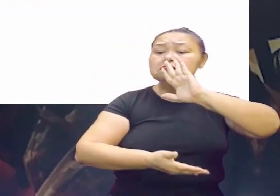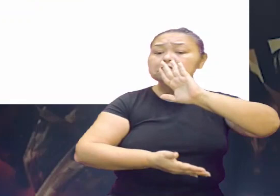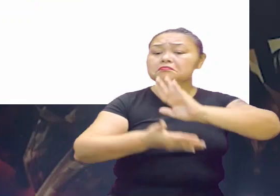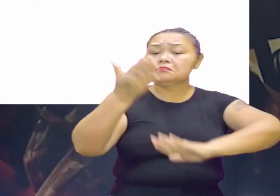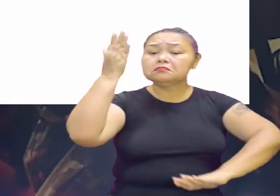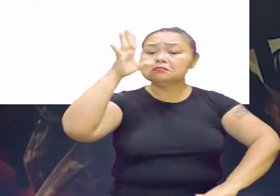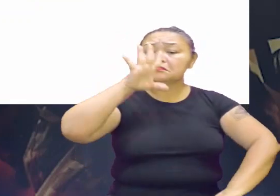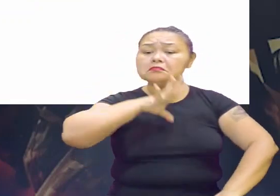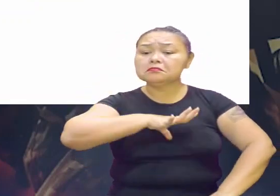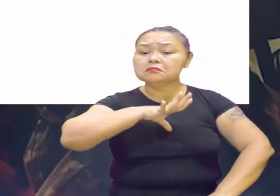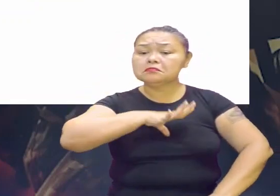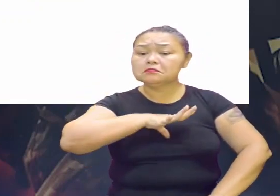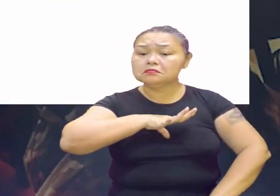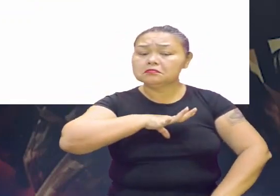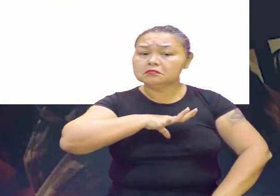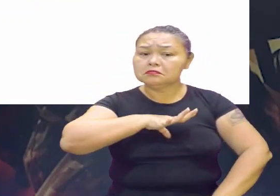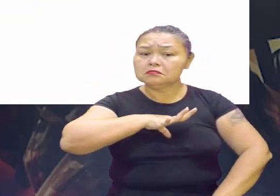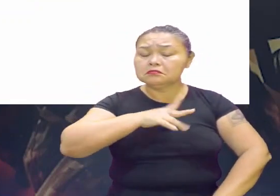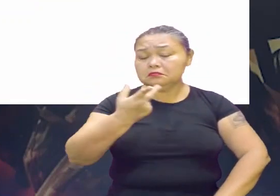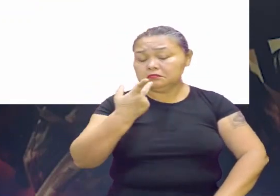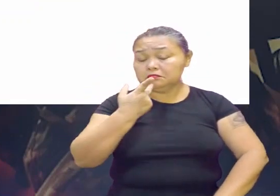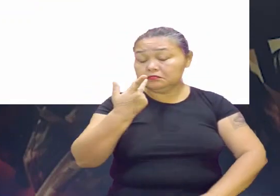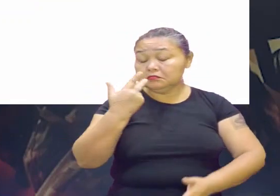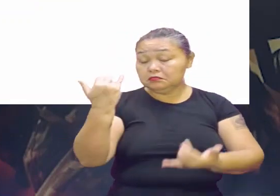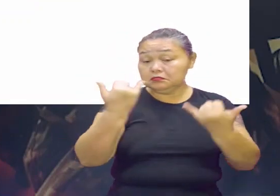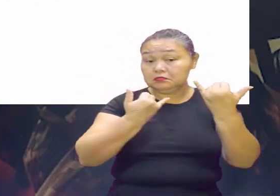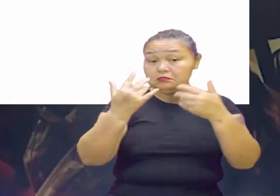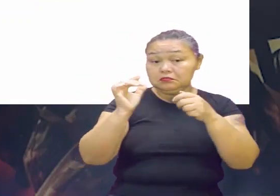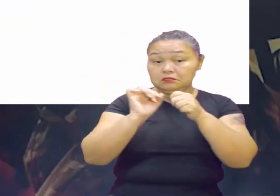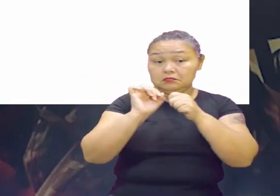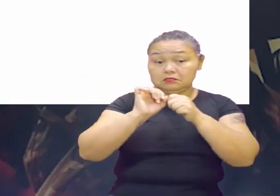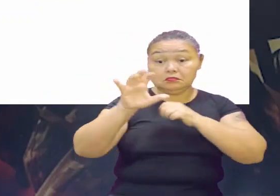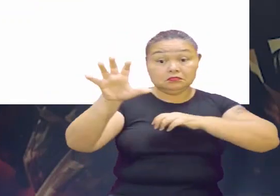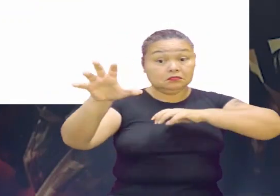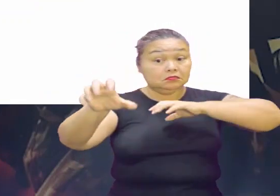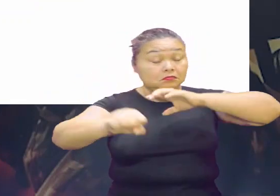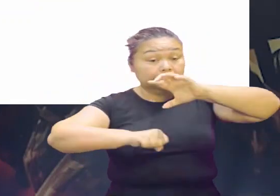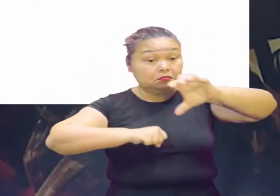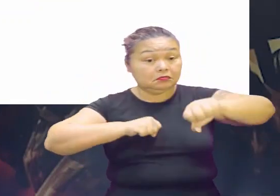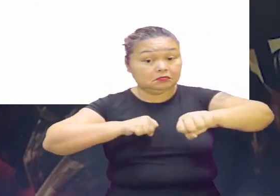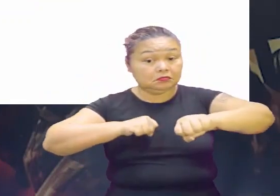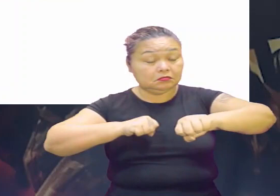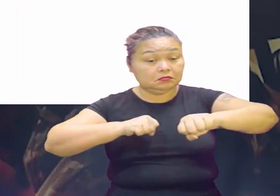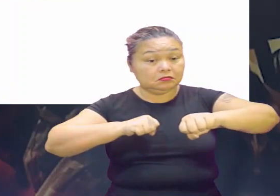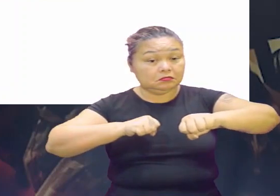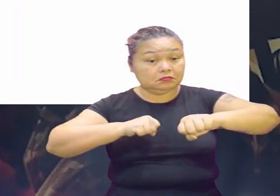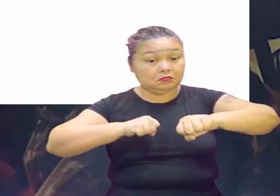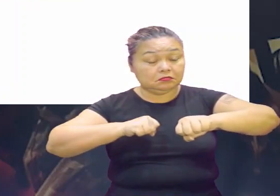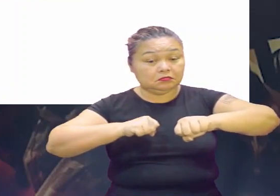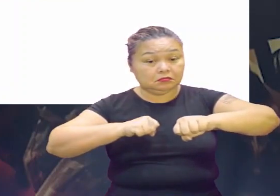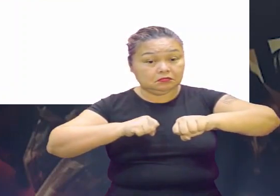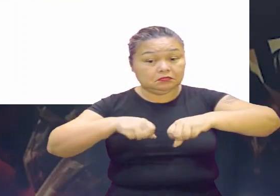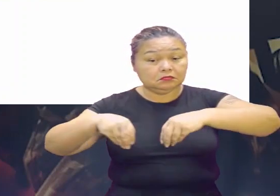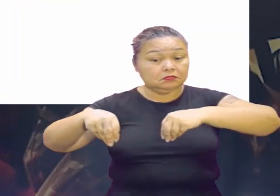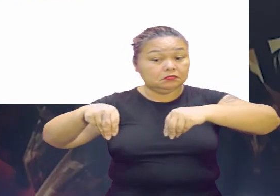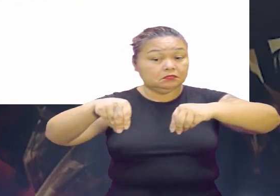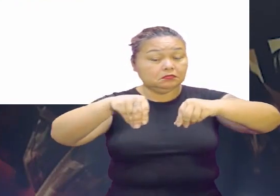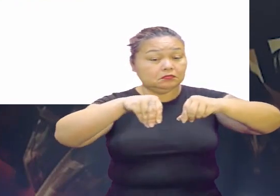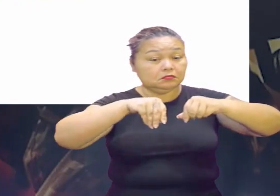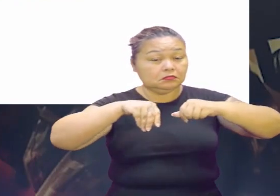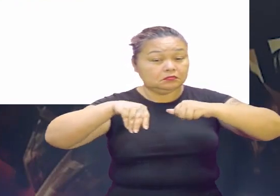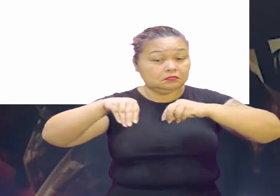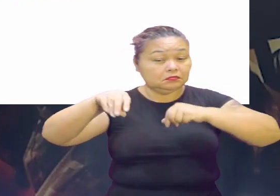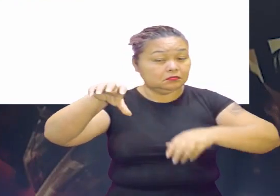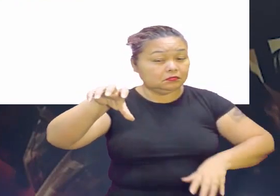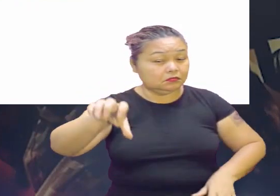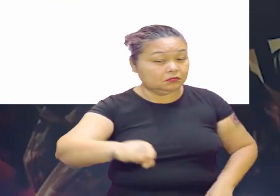Portugal. Existem relatos que ele passa a mão na terra, pega um